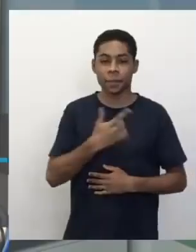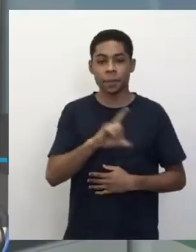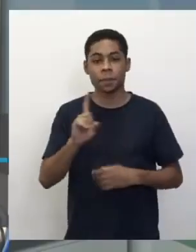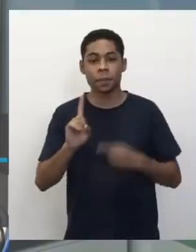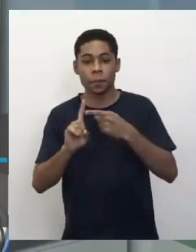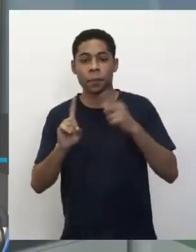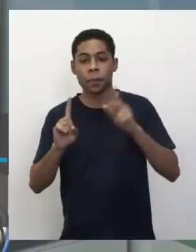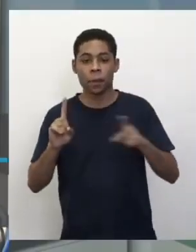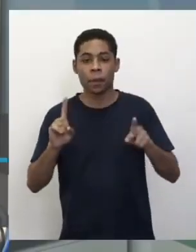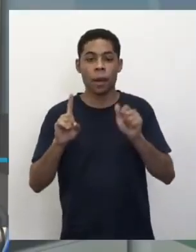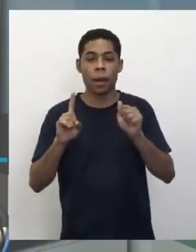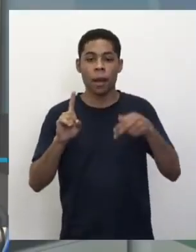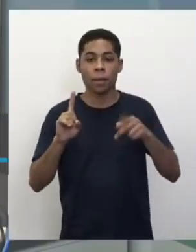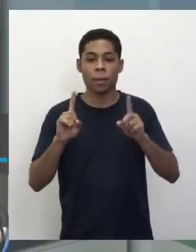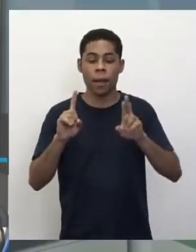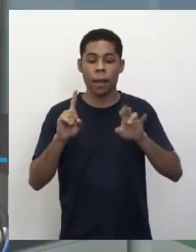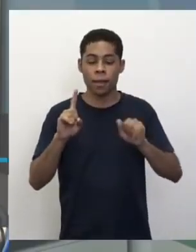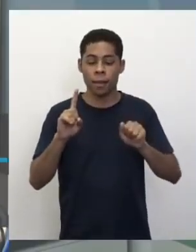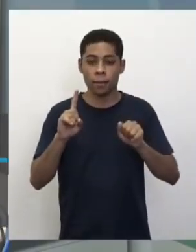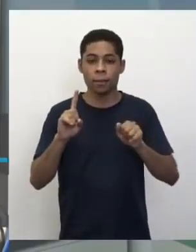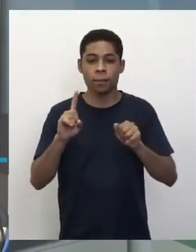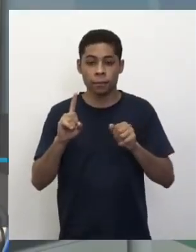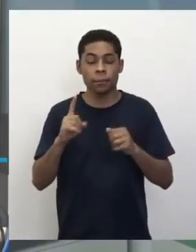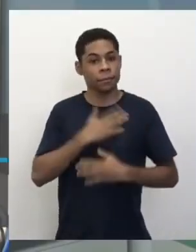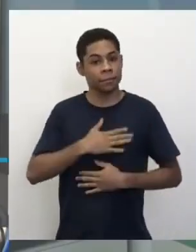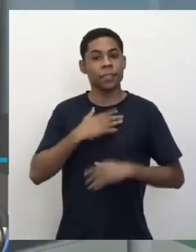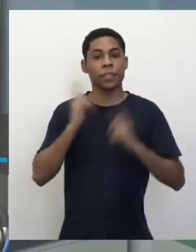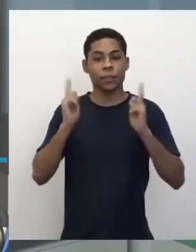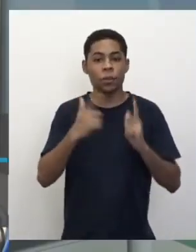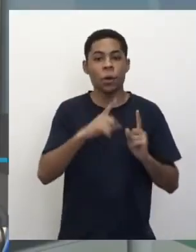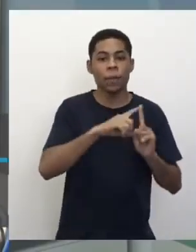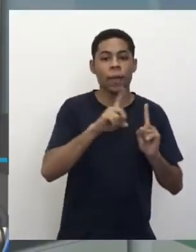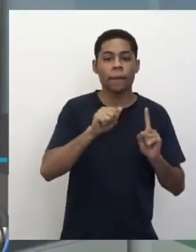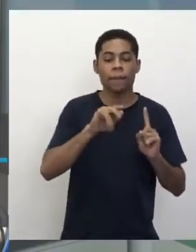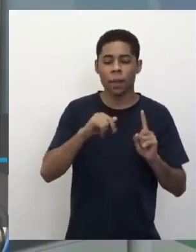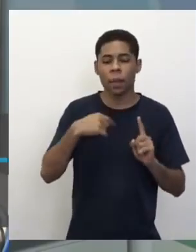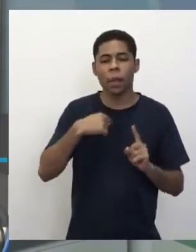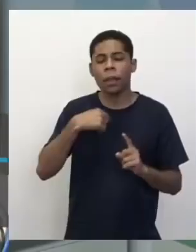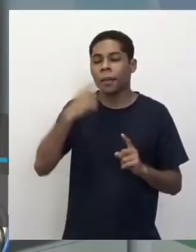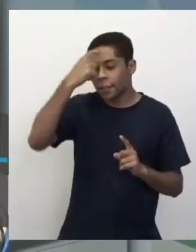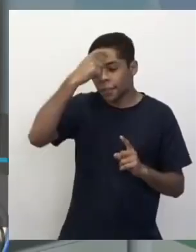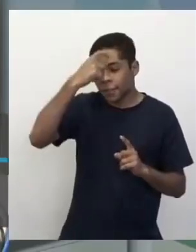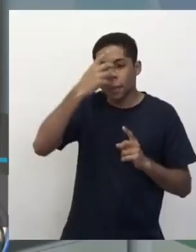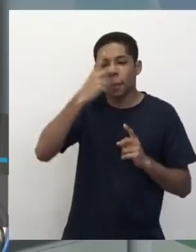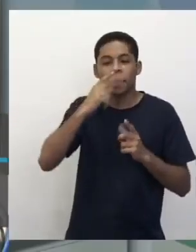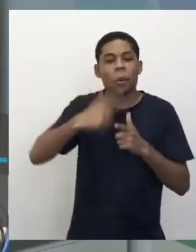Davi, pretendo distrair a cabeça, me divertir, pro Isabel.